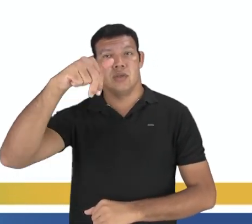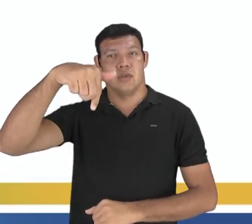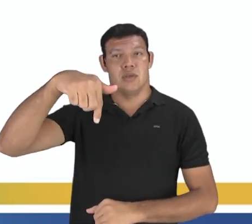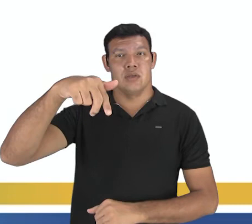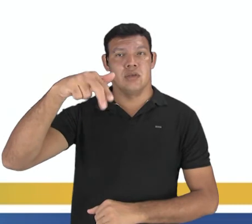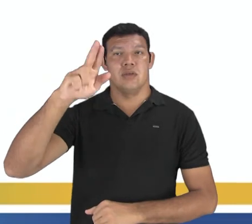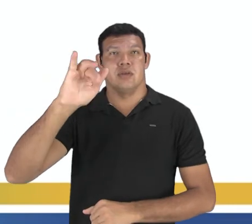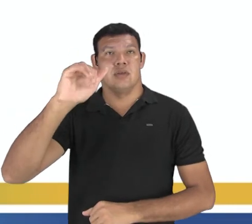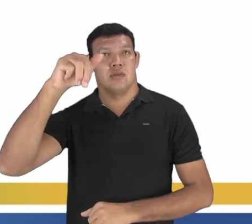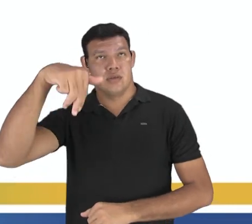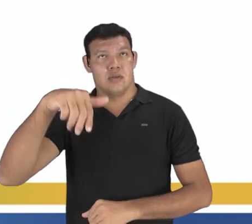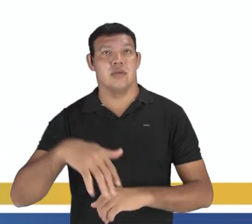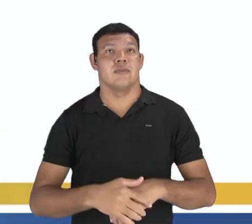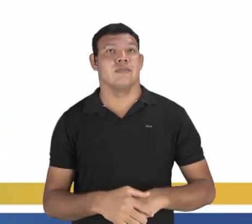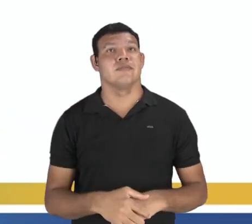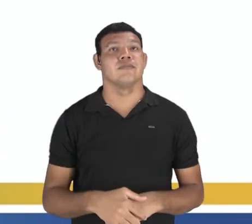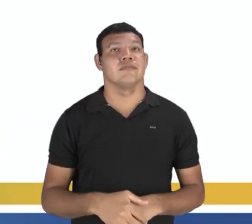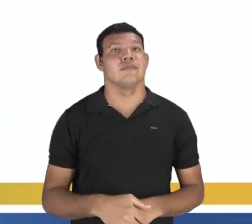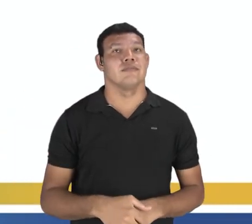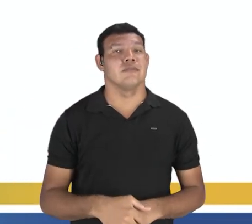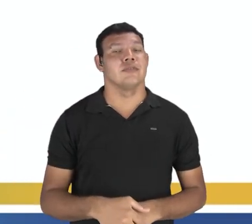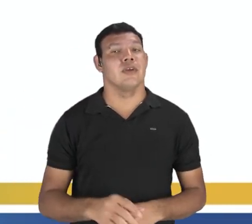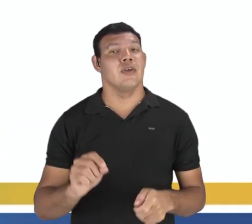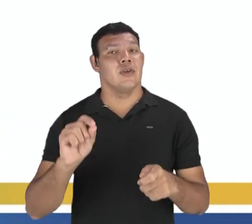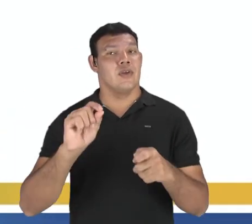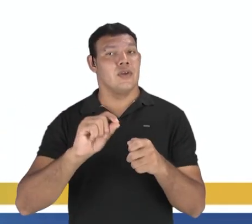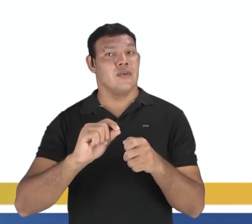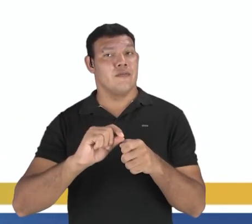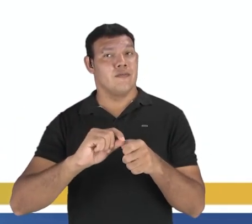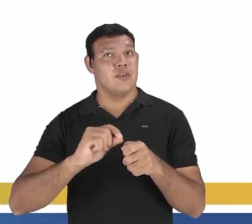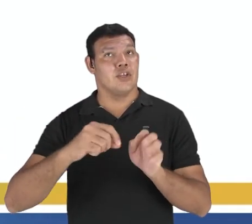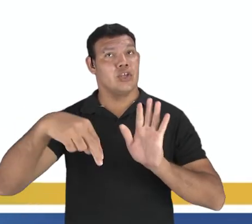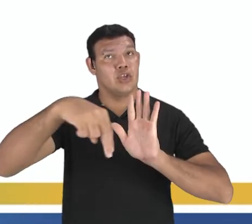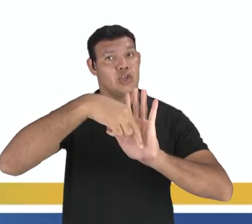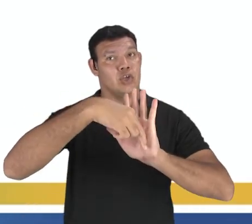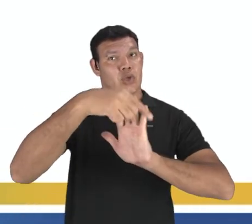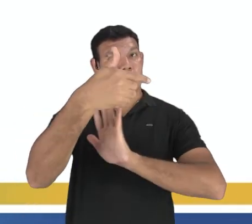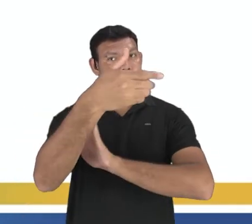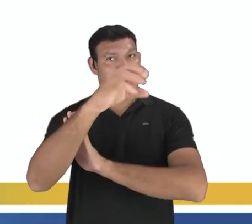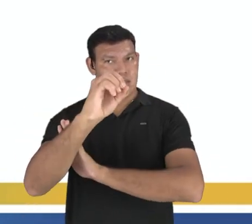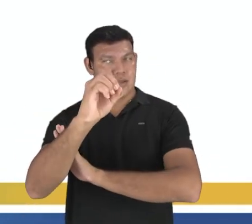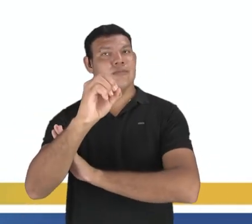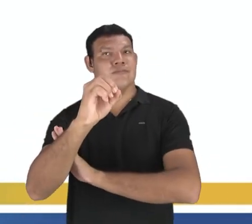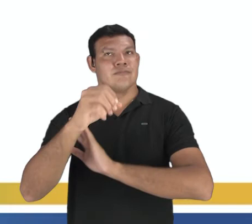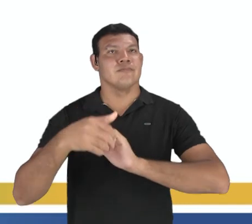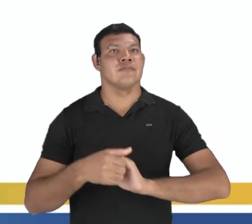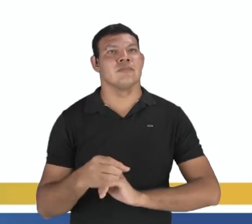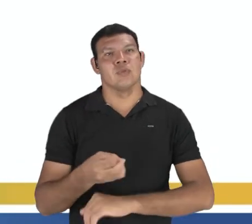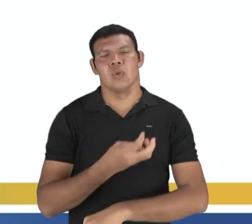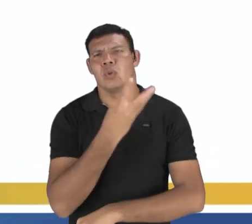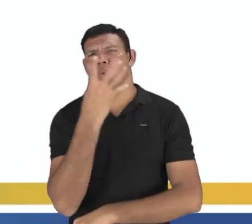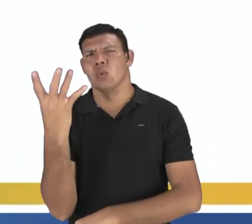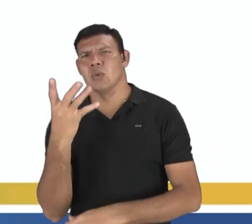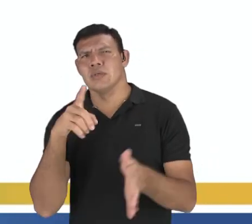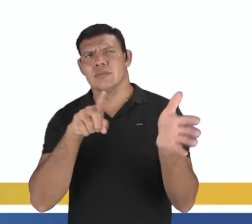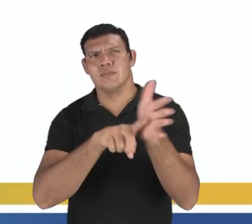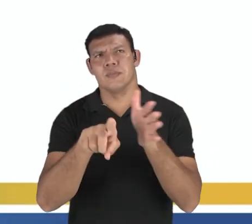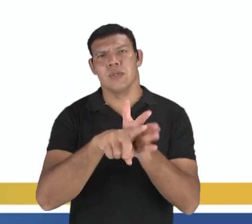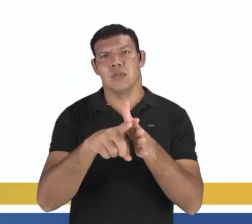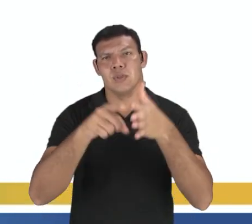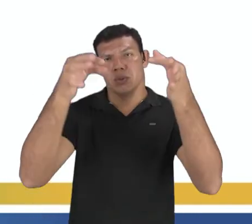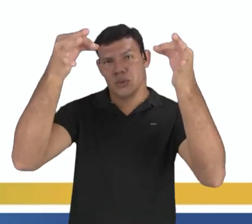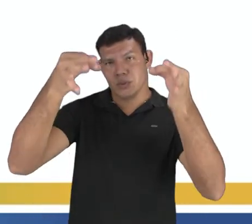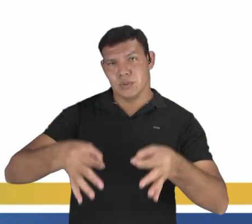acertou? Então, nesse caso, utilizando a relação anterior, que dizia que